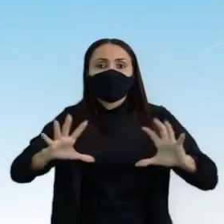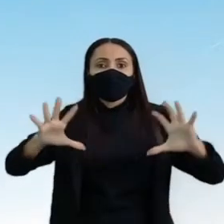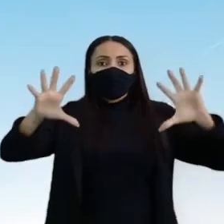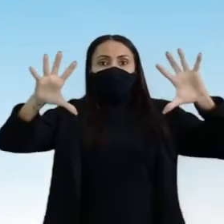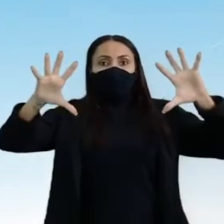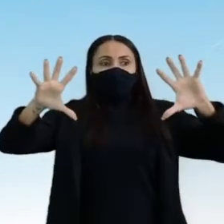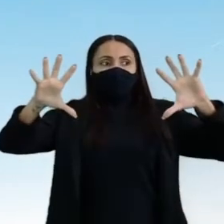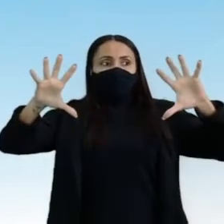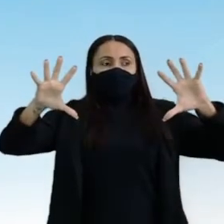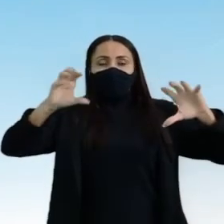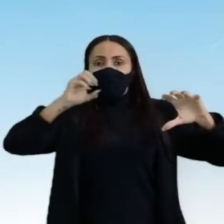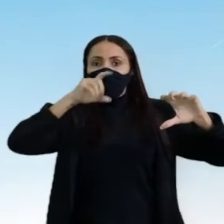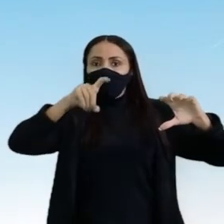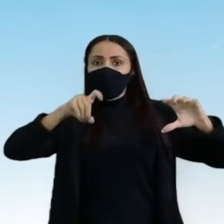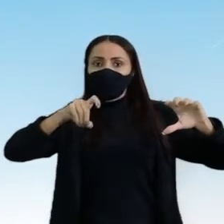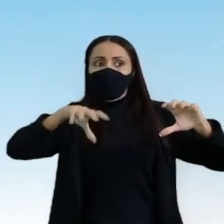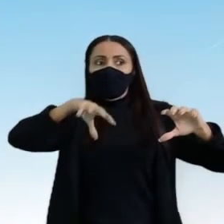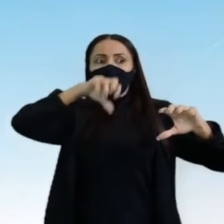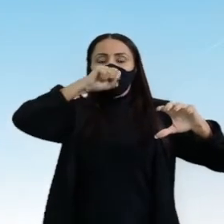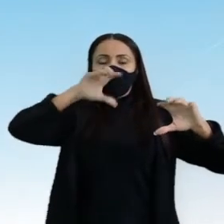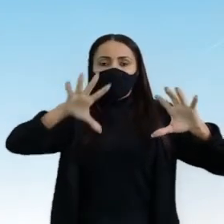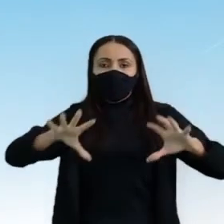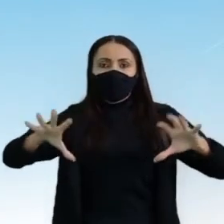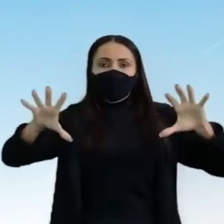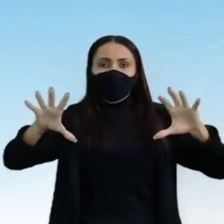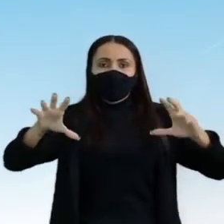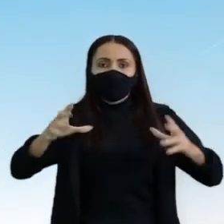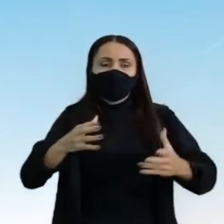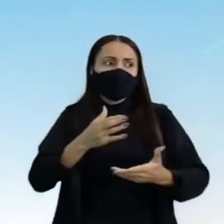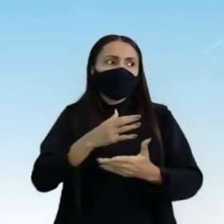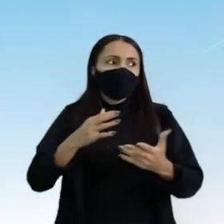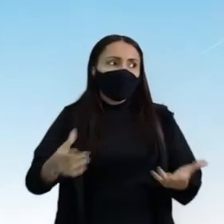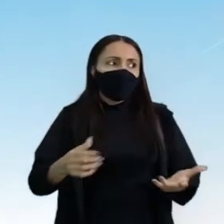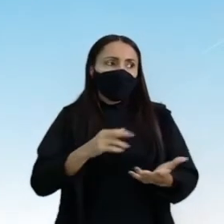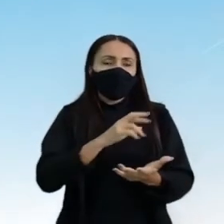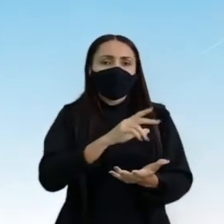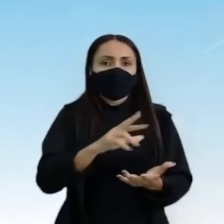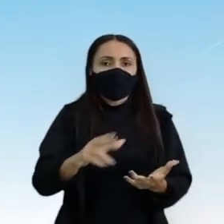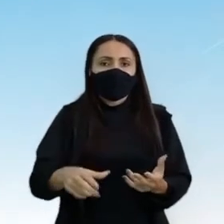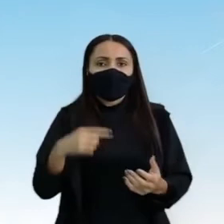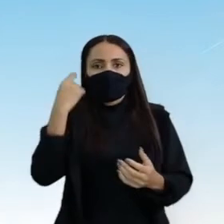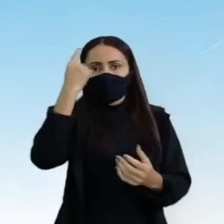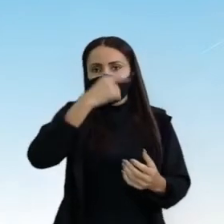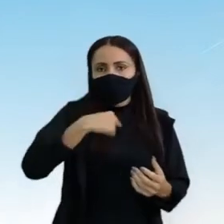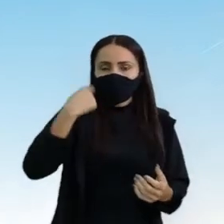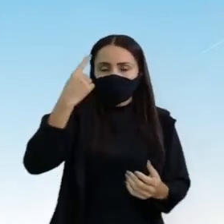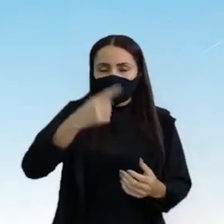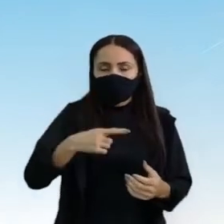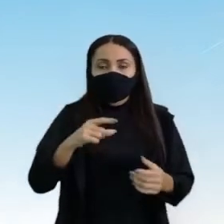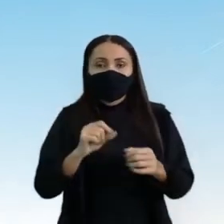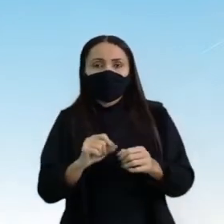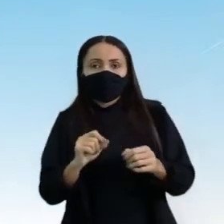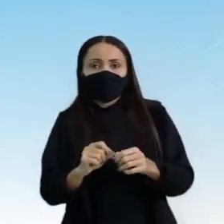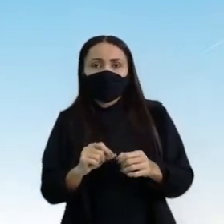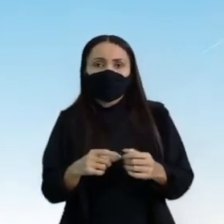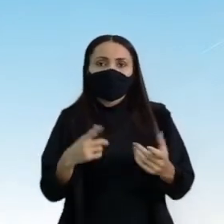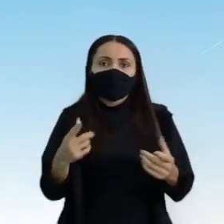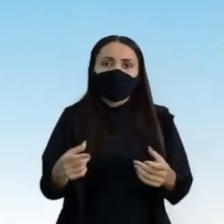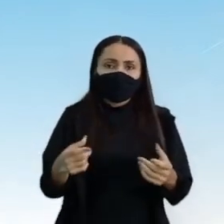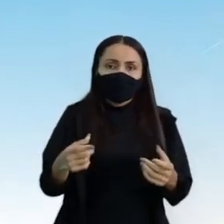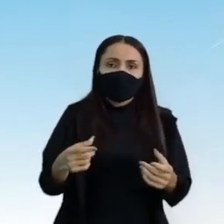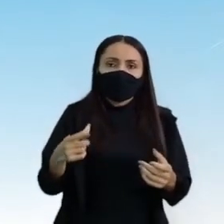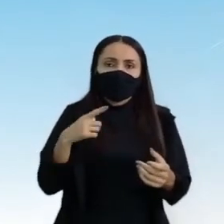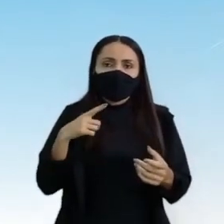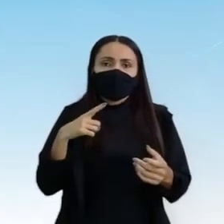muita oxigenação cerebral. Então aquelas atividades que demandam muitas horas para se executar, você vai ter